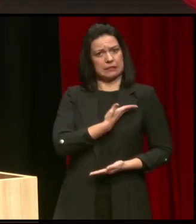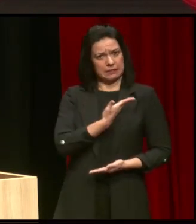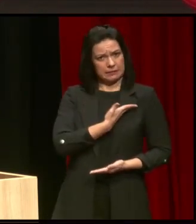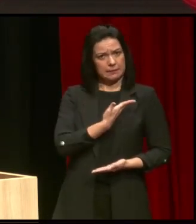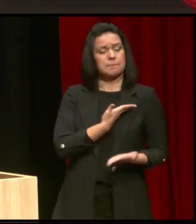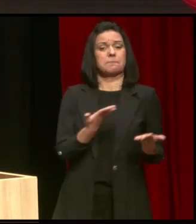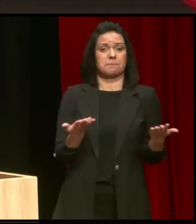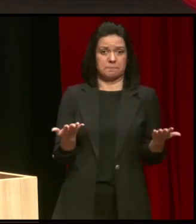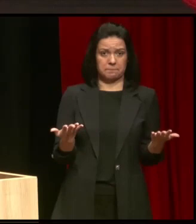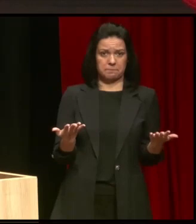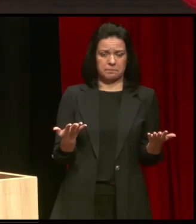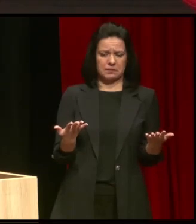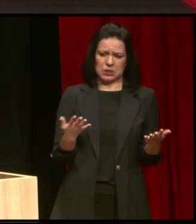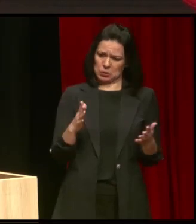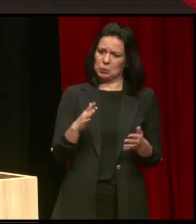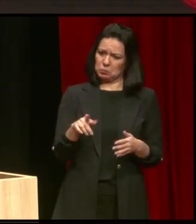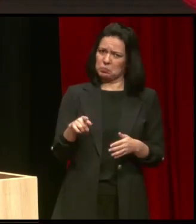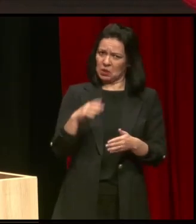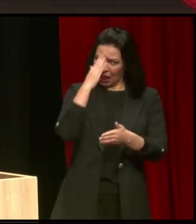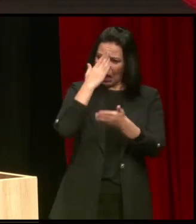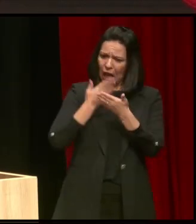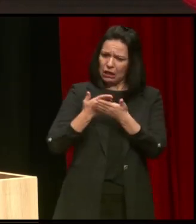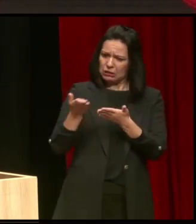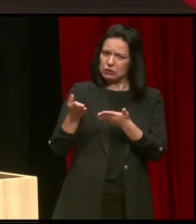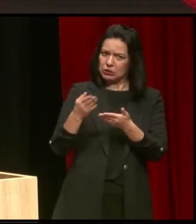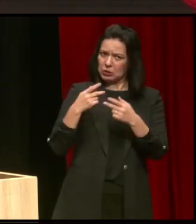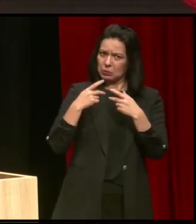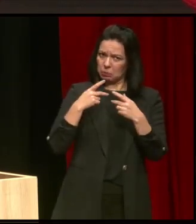ele falou assim: pastor, o senhor prega como o senhor acredita nisso, né?